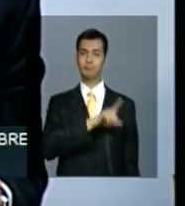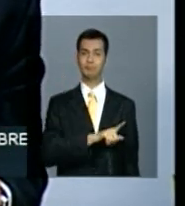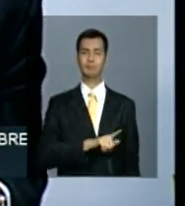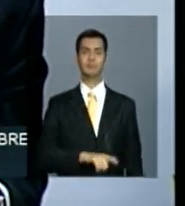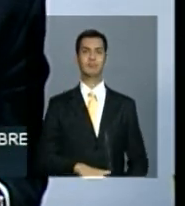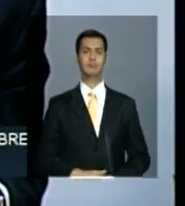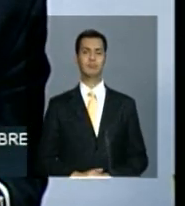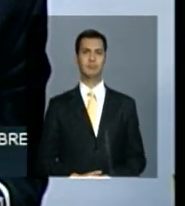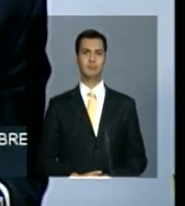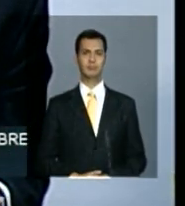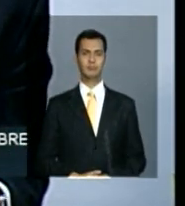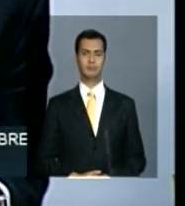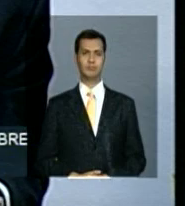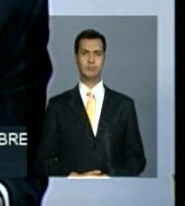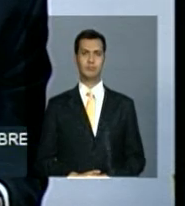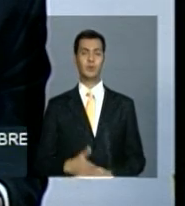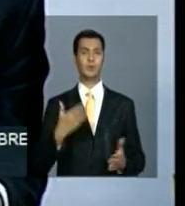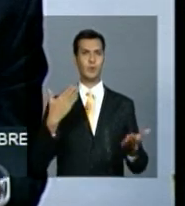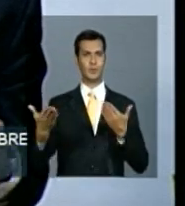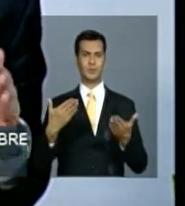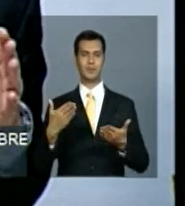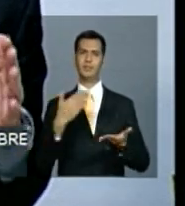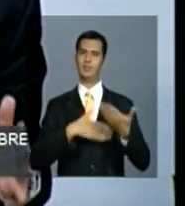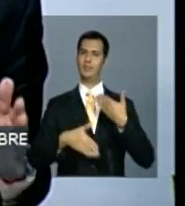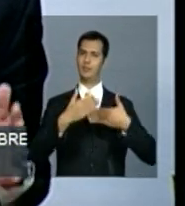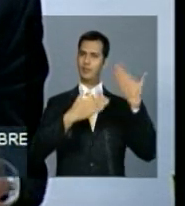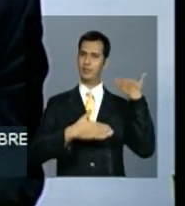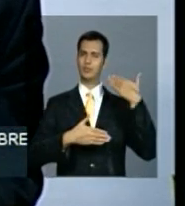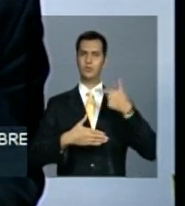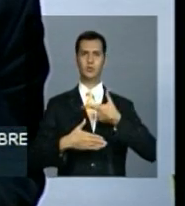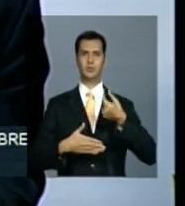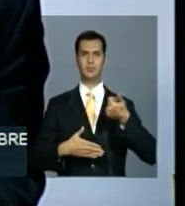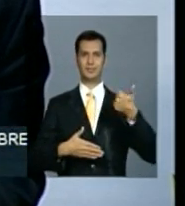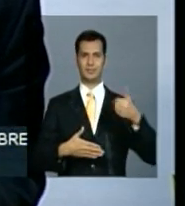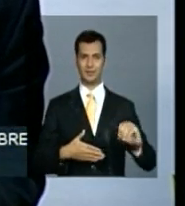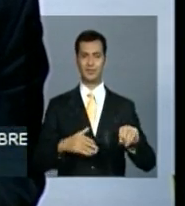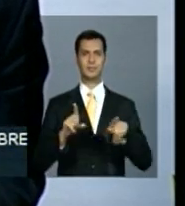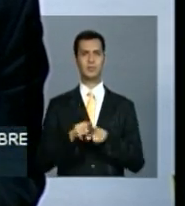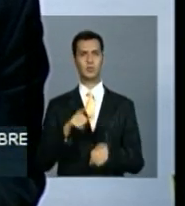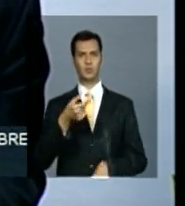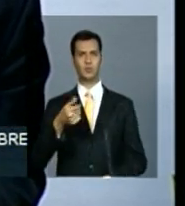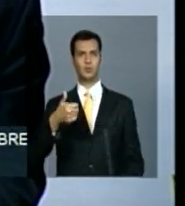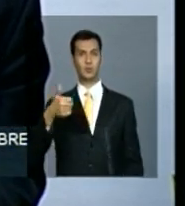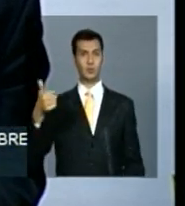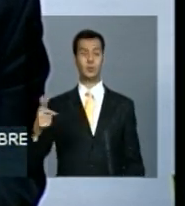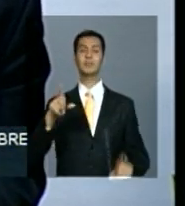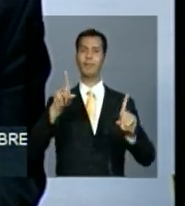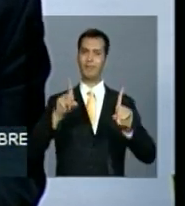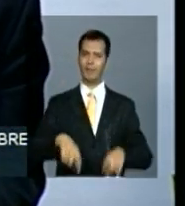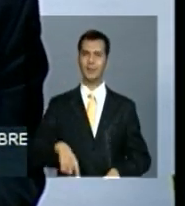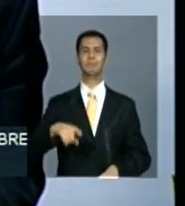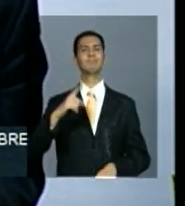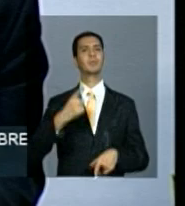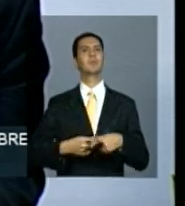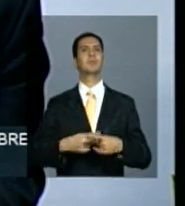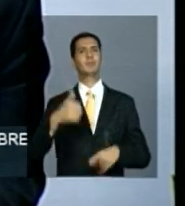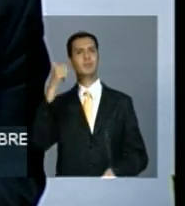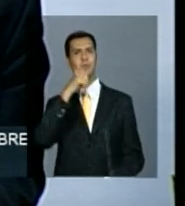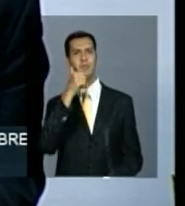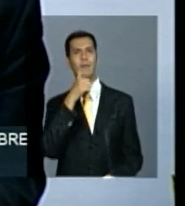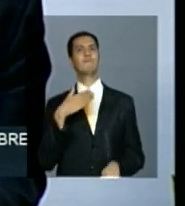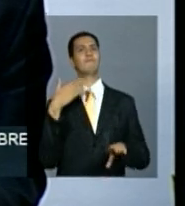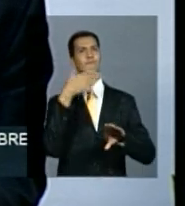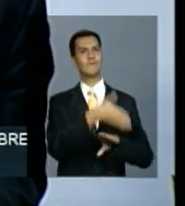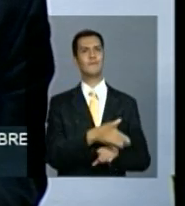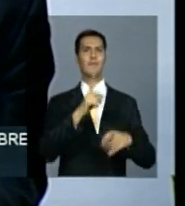2011 essa comparação com o ano de 2010 certamente a expansão do pré-natal com o número maior de consultas